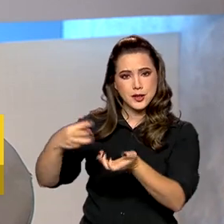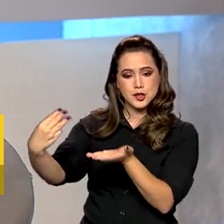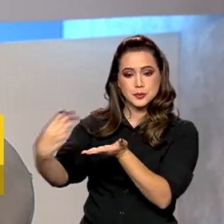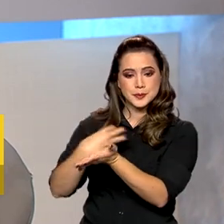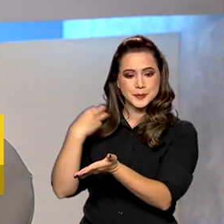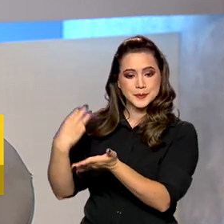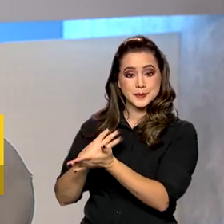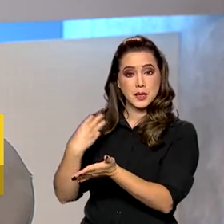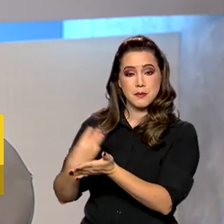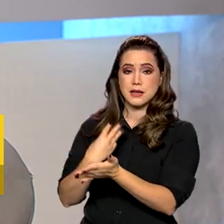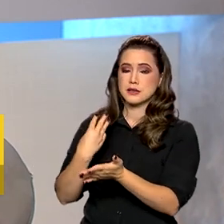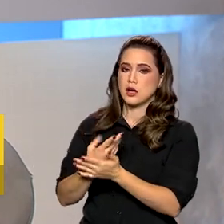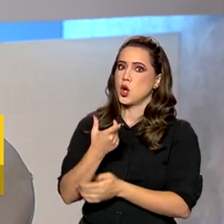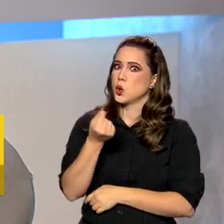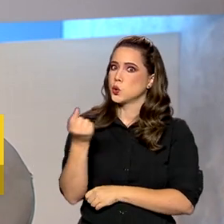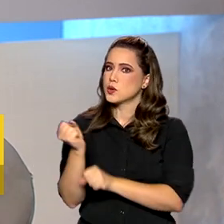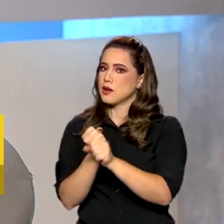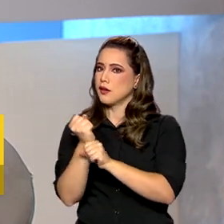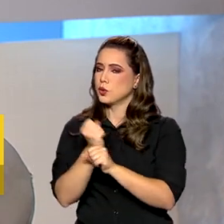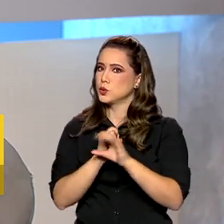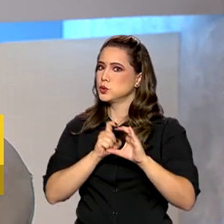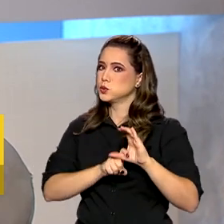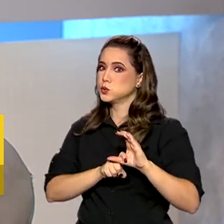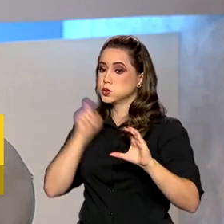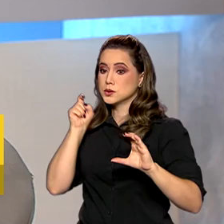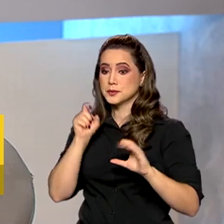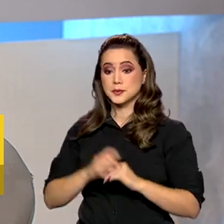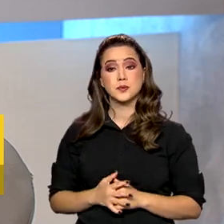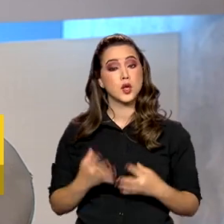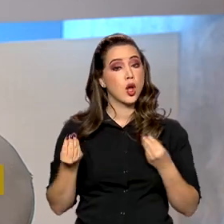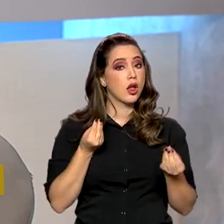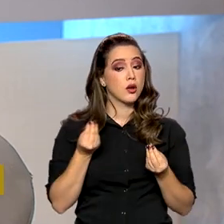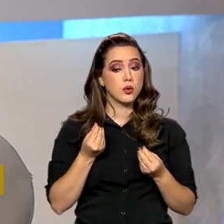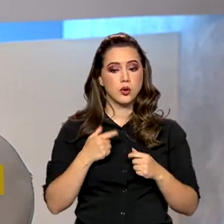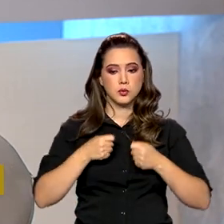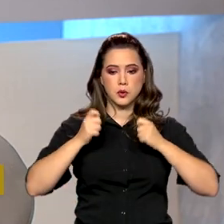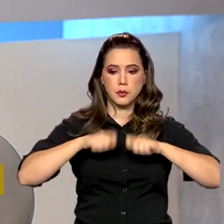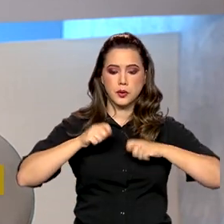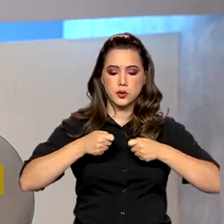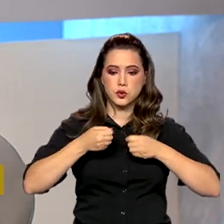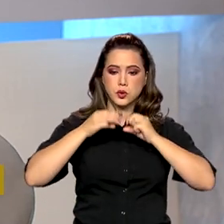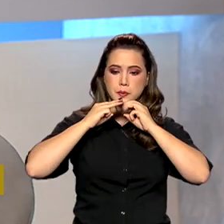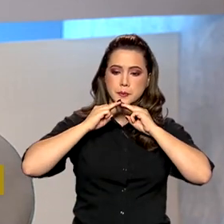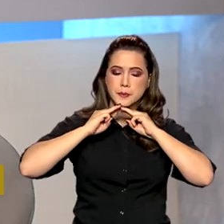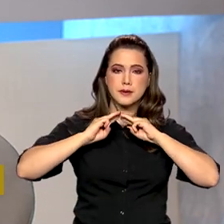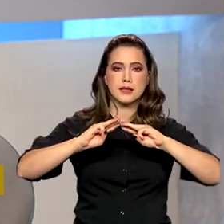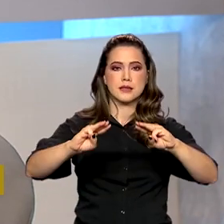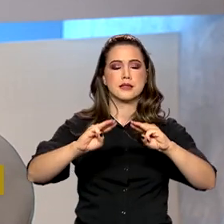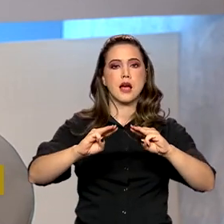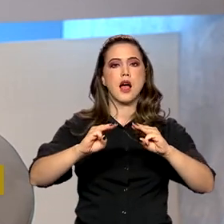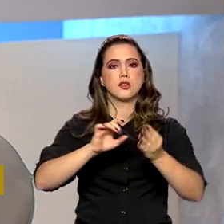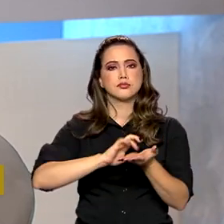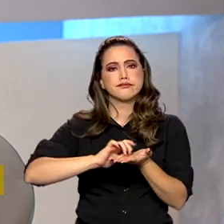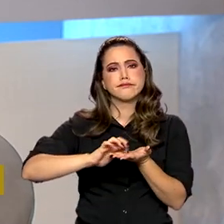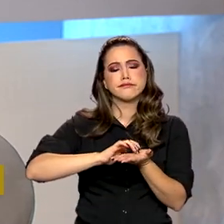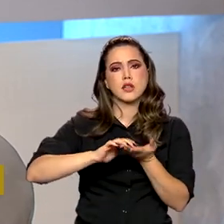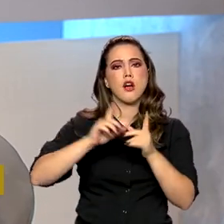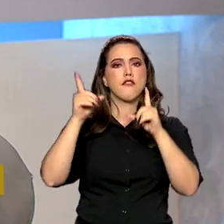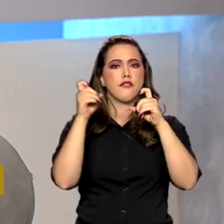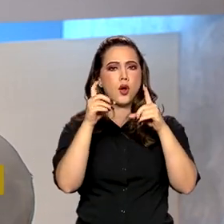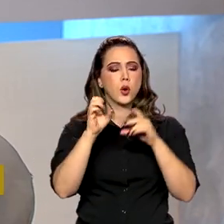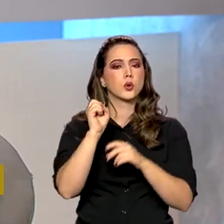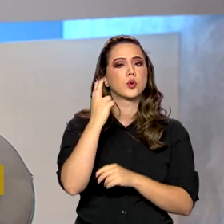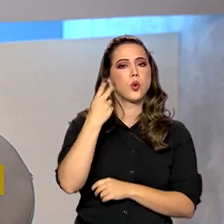nossa celebração dos 200 anos de independência. Como? É só mandar uma mensagem de texto, pode ser também foto ou vídeo